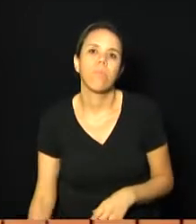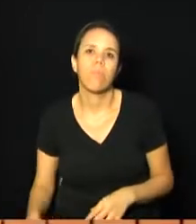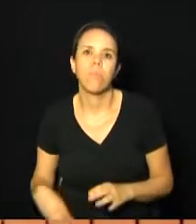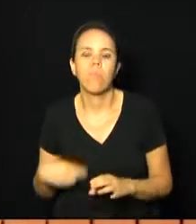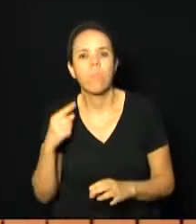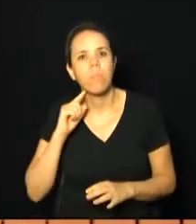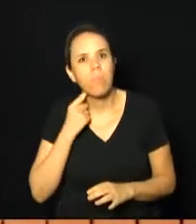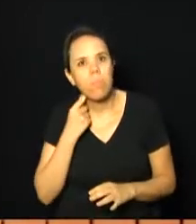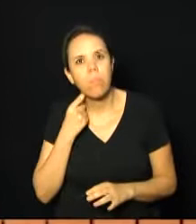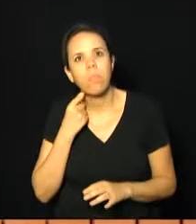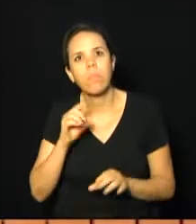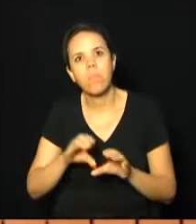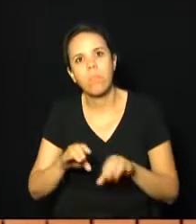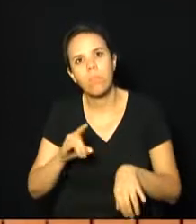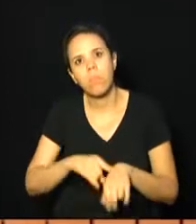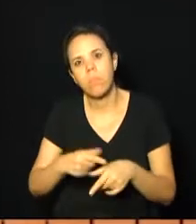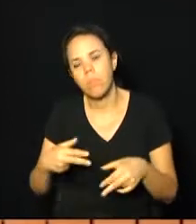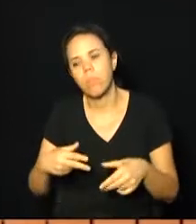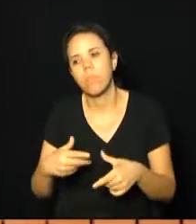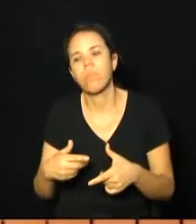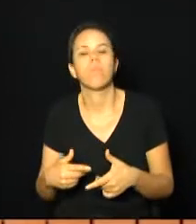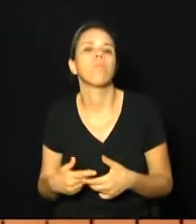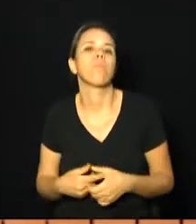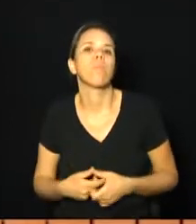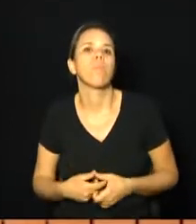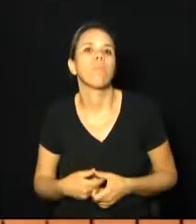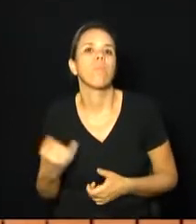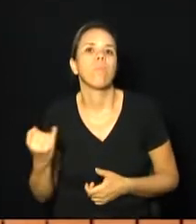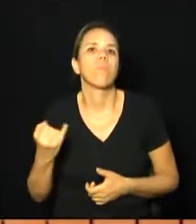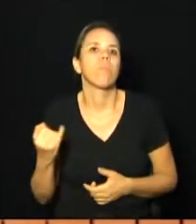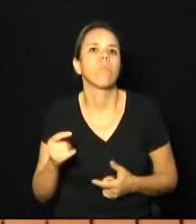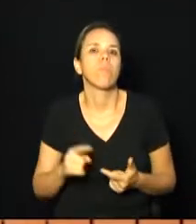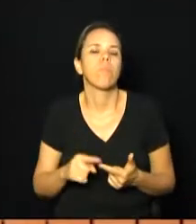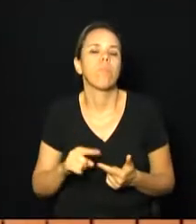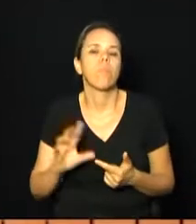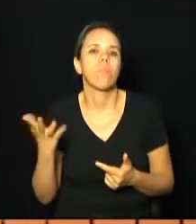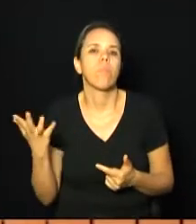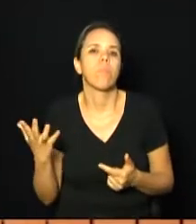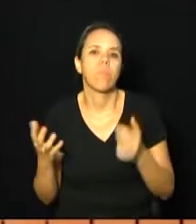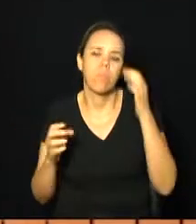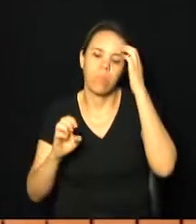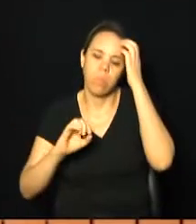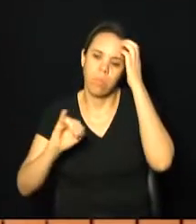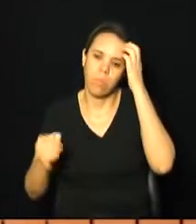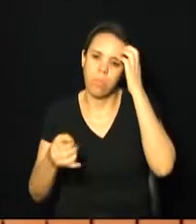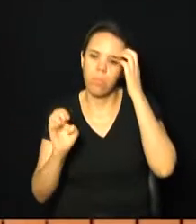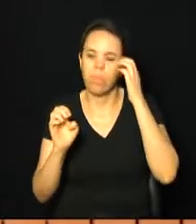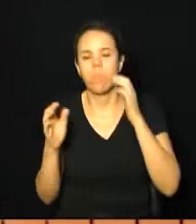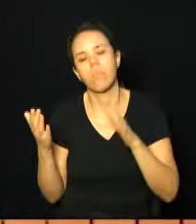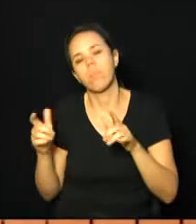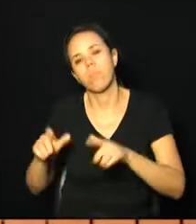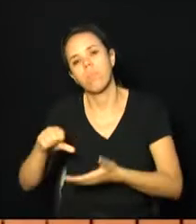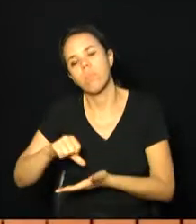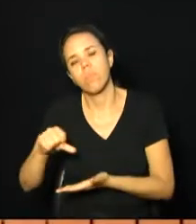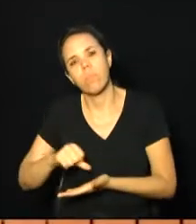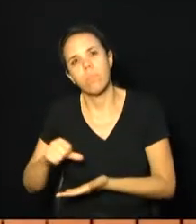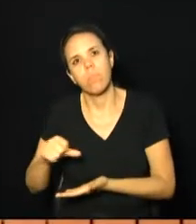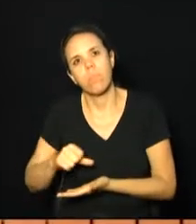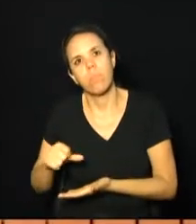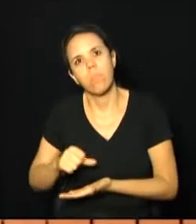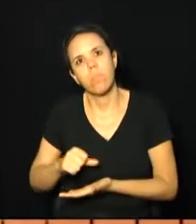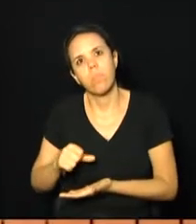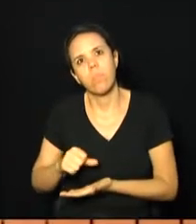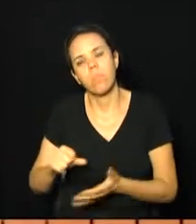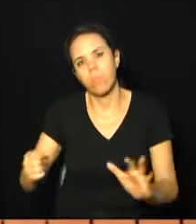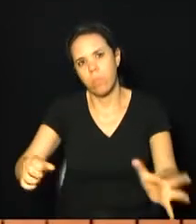lixo, esgoto. E uma outra coisa muito importante que aconteceu em Joaquim Egídio agora foi a passagem da